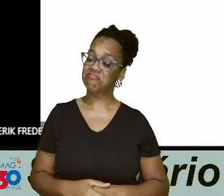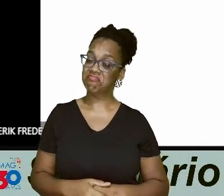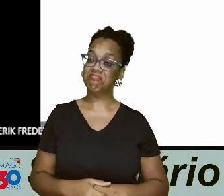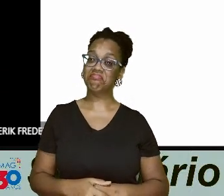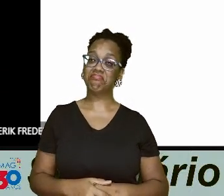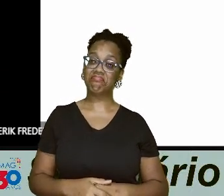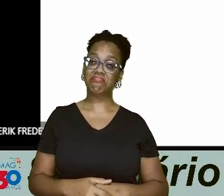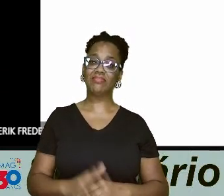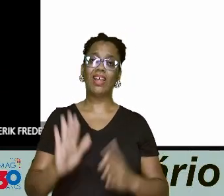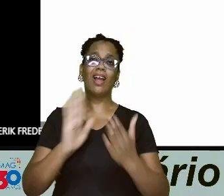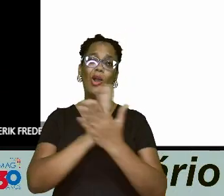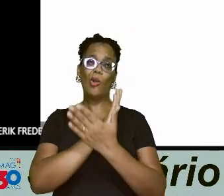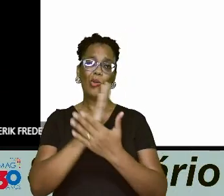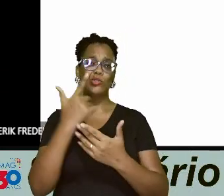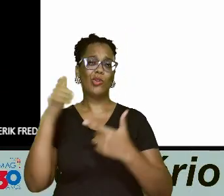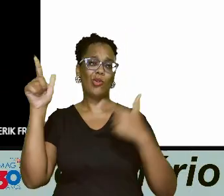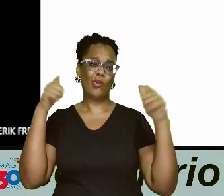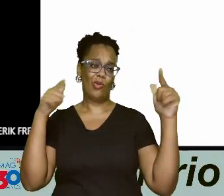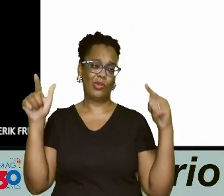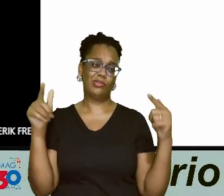alguns outros,